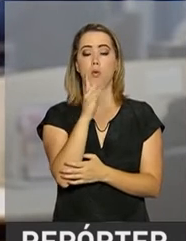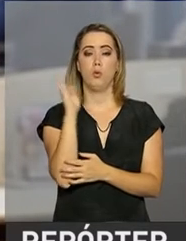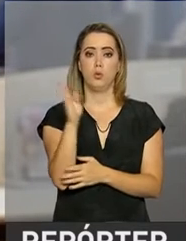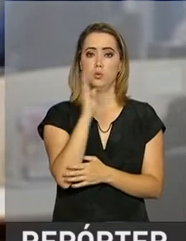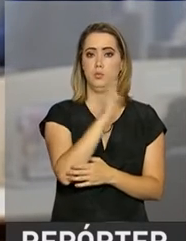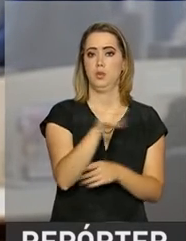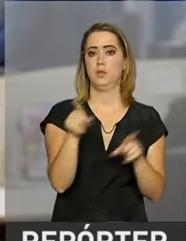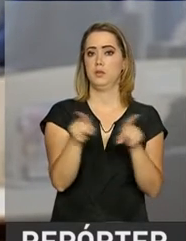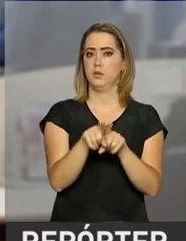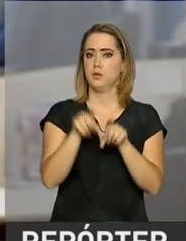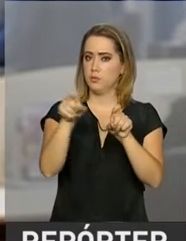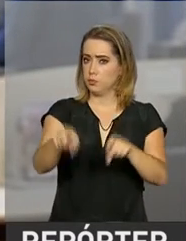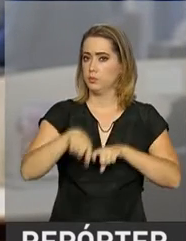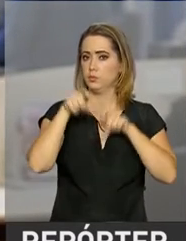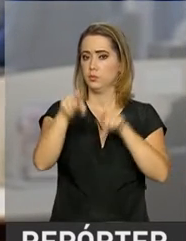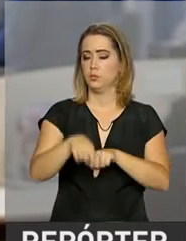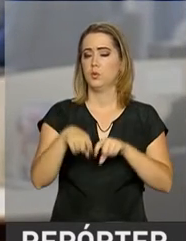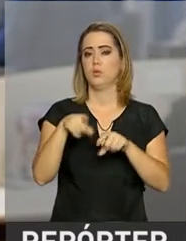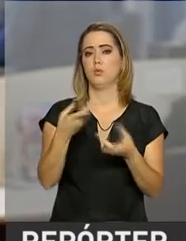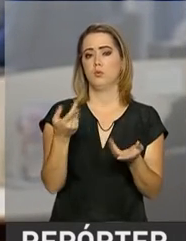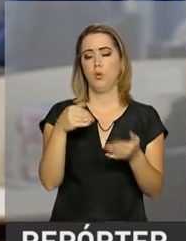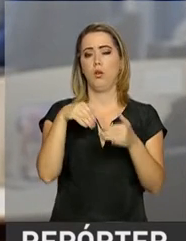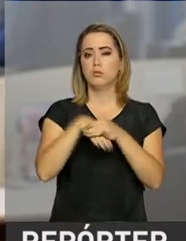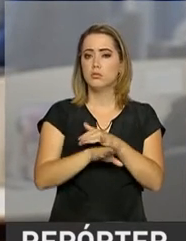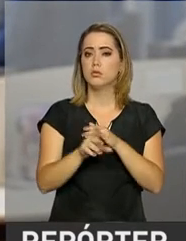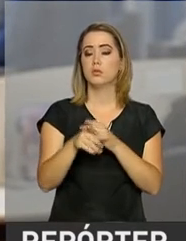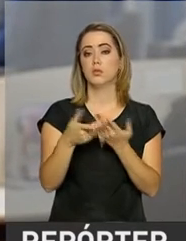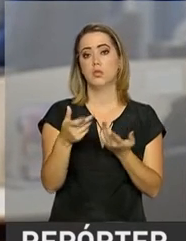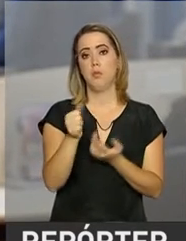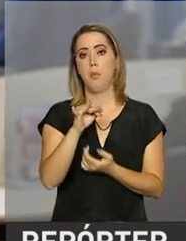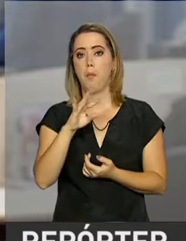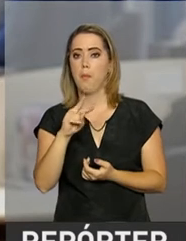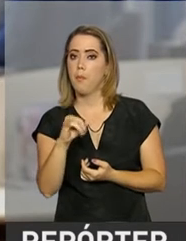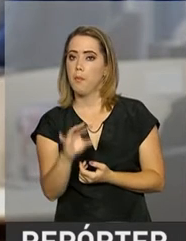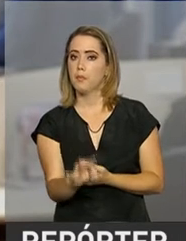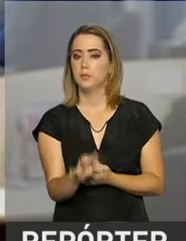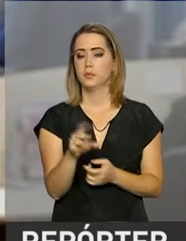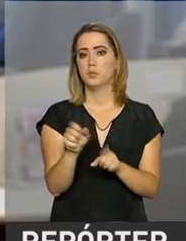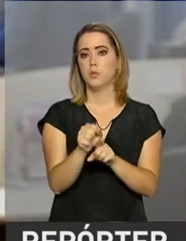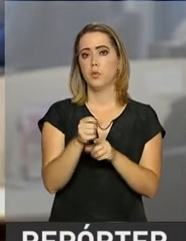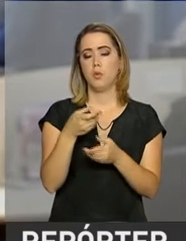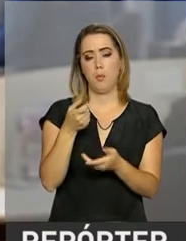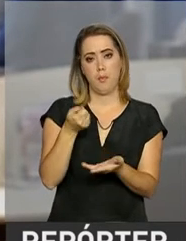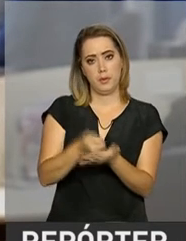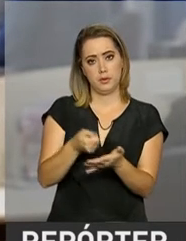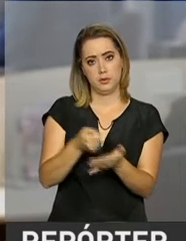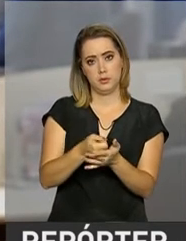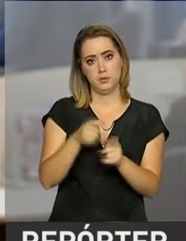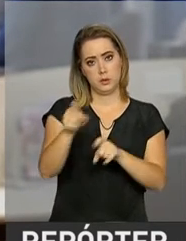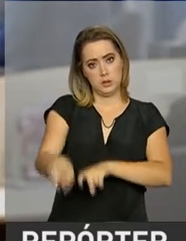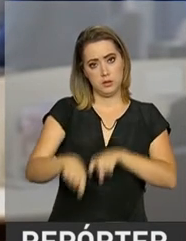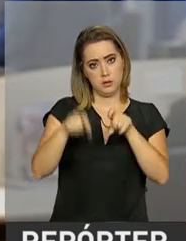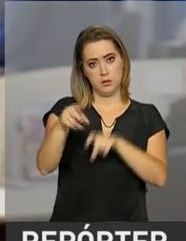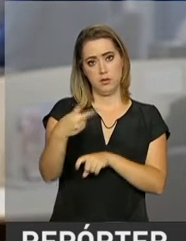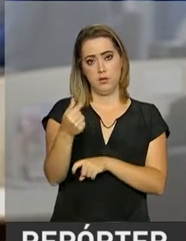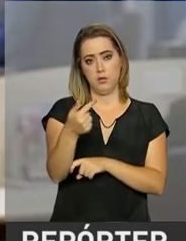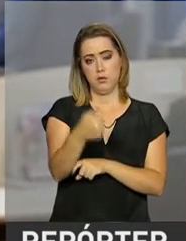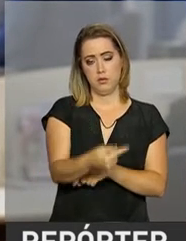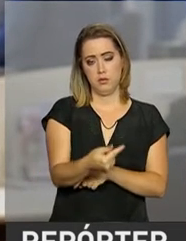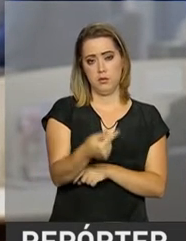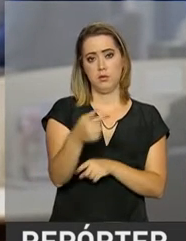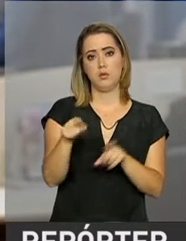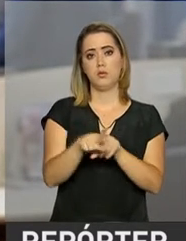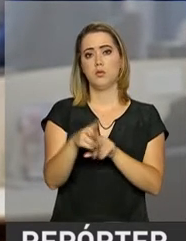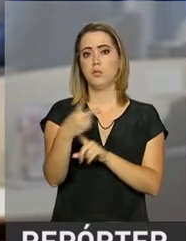vista o anúncio do pec o custeio da safra 2017 2018 será feito pelo presidente michel temer amanhã durante uma cerimônia